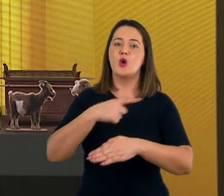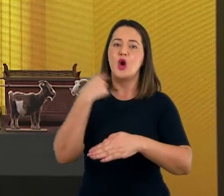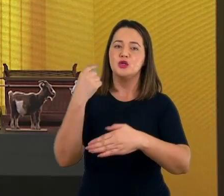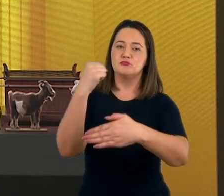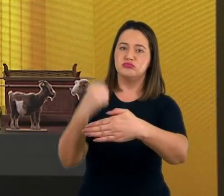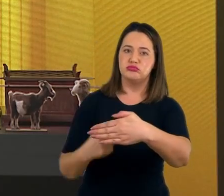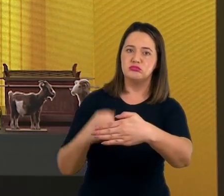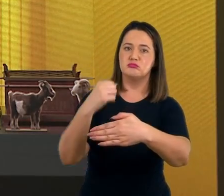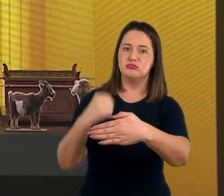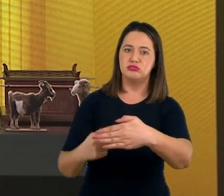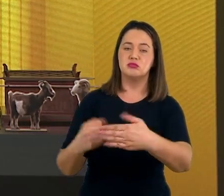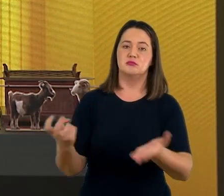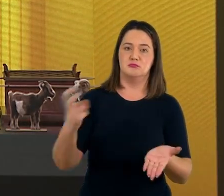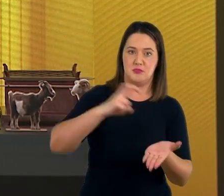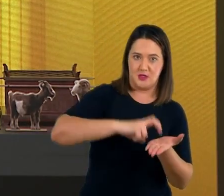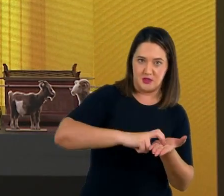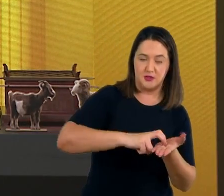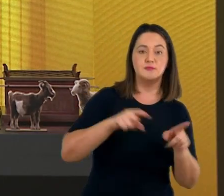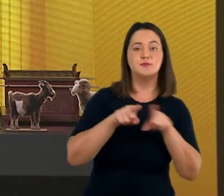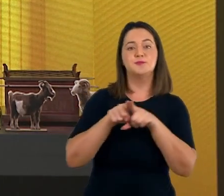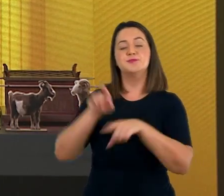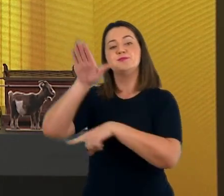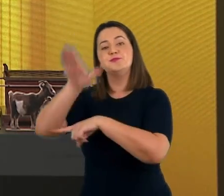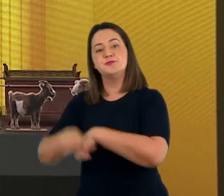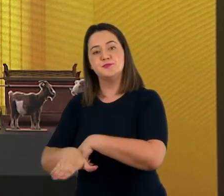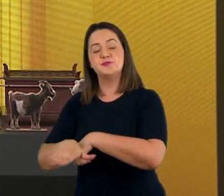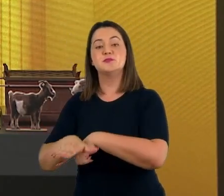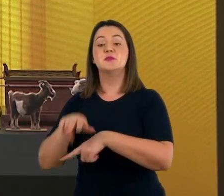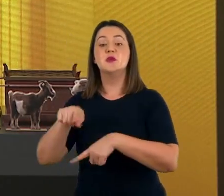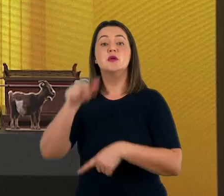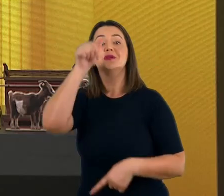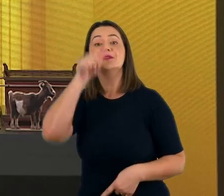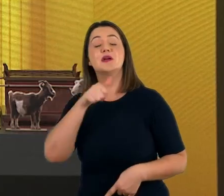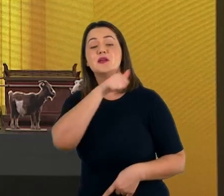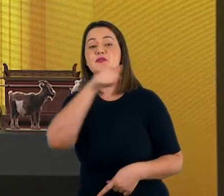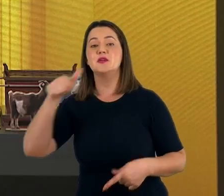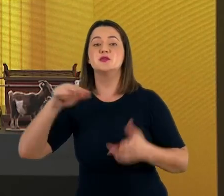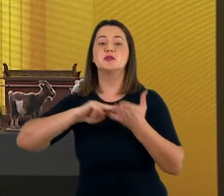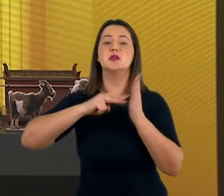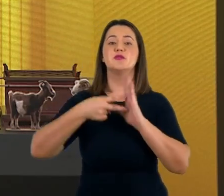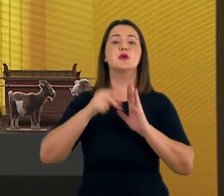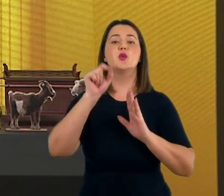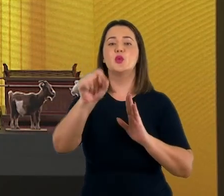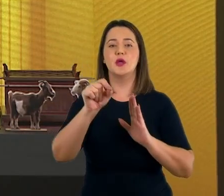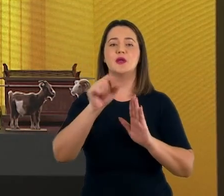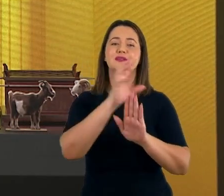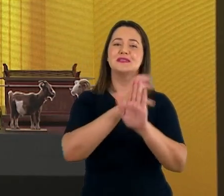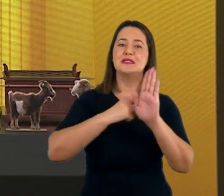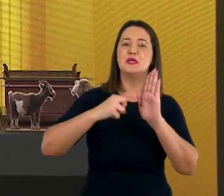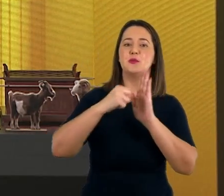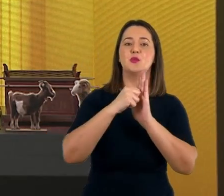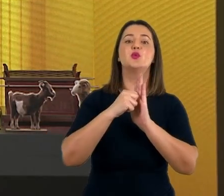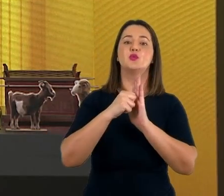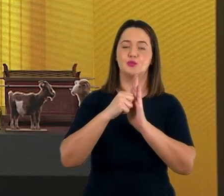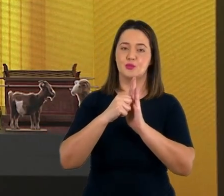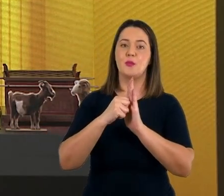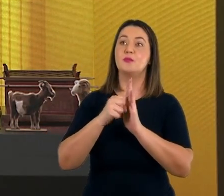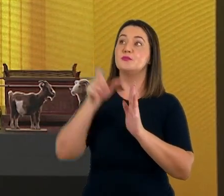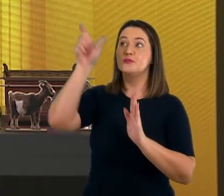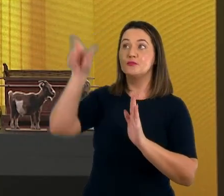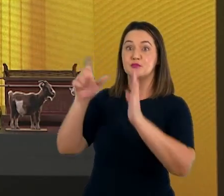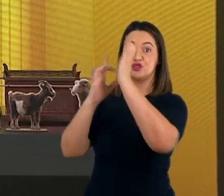todos os dias, como eu falei no programa anterior, pela manhã e pela tarde. E ele significava ou simbolizava